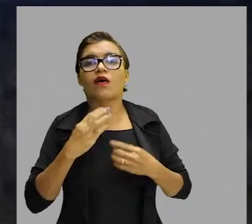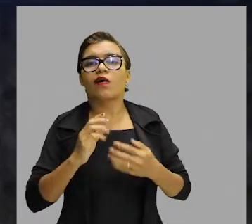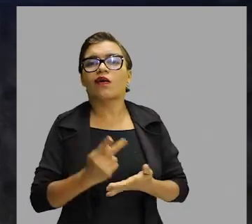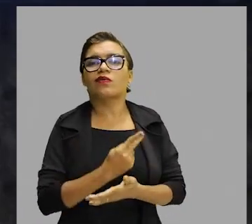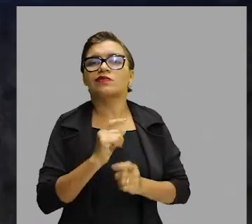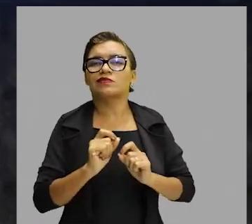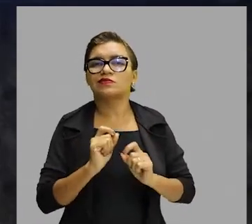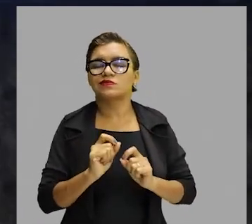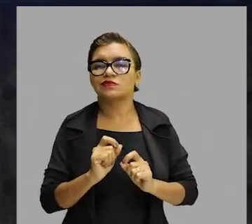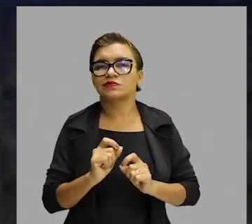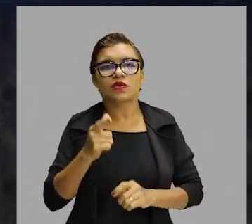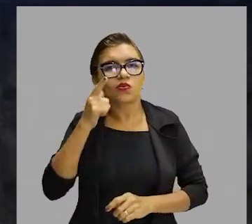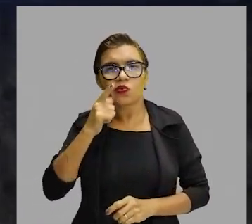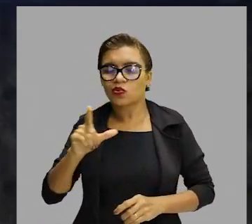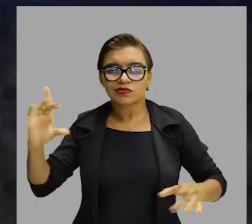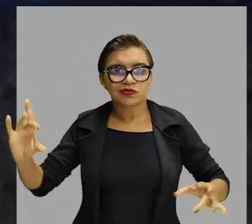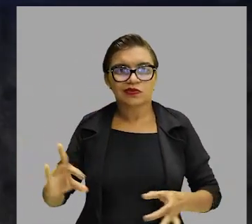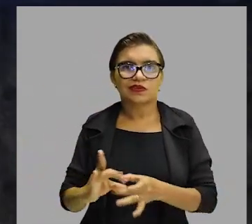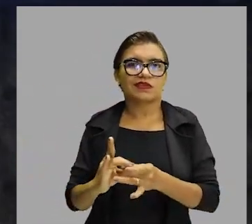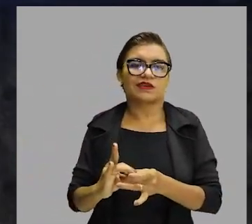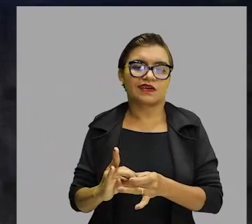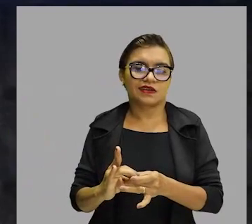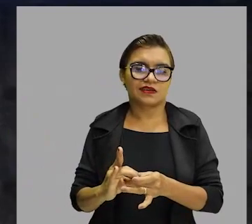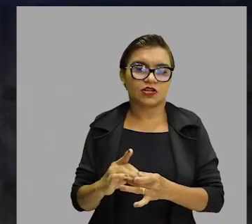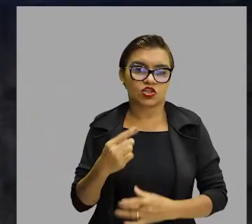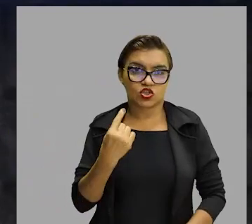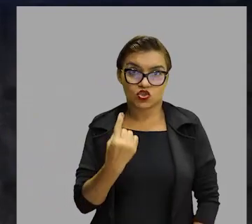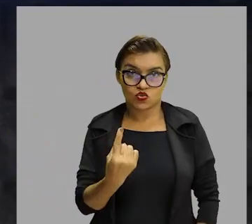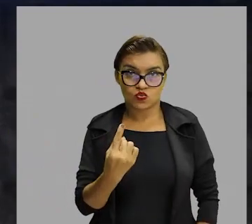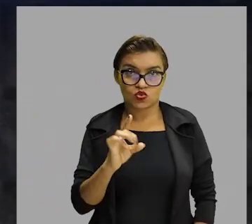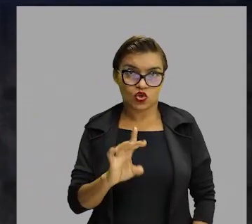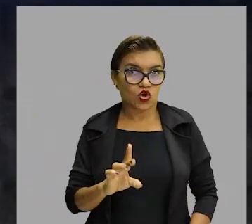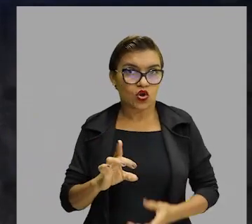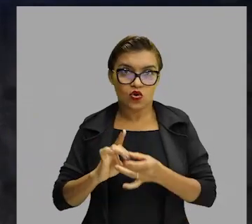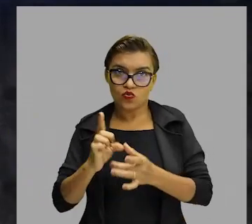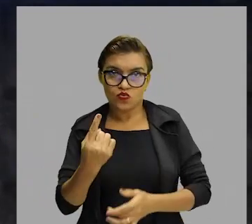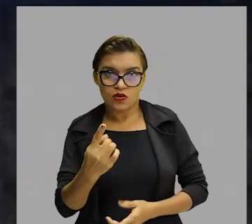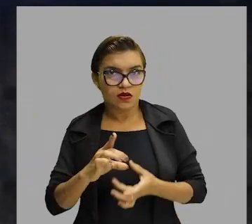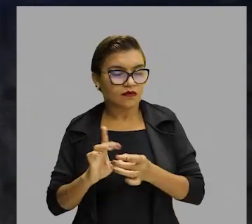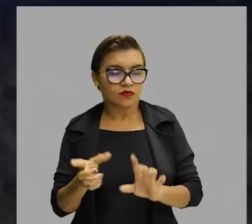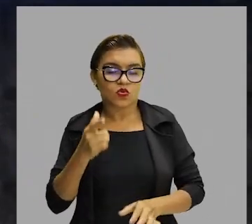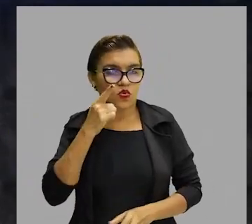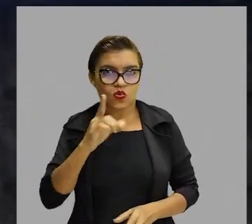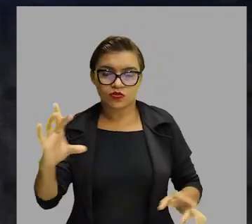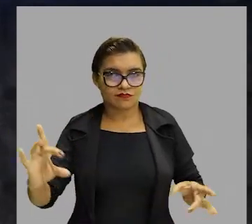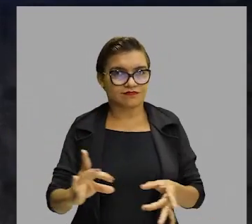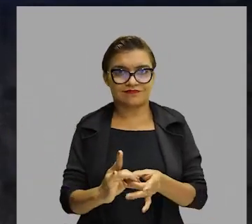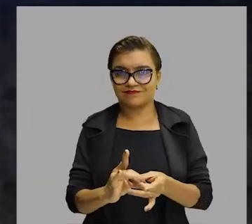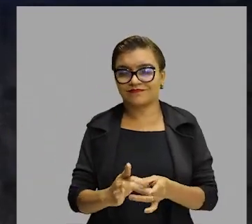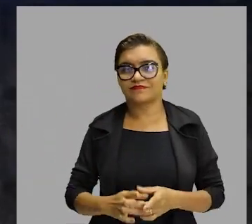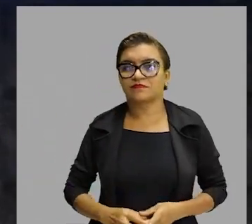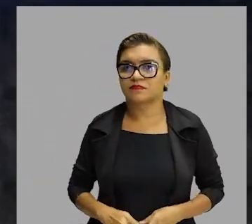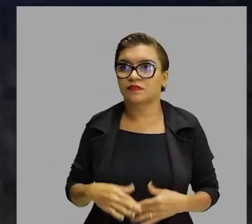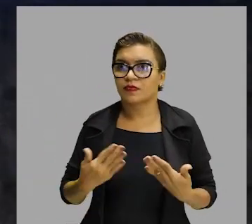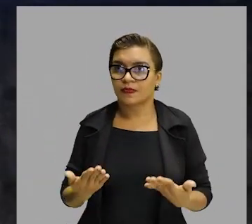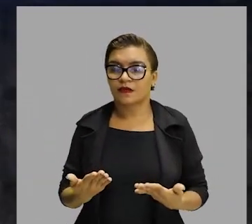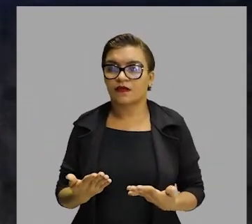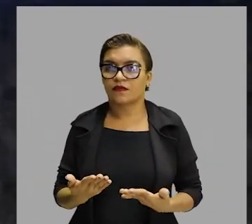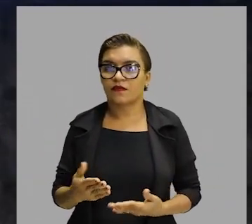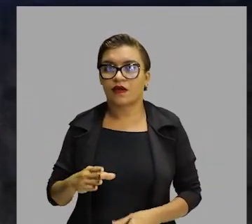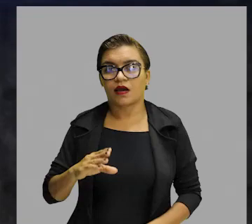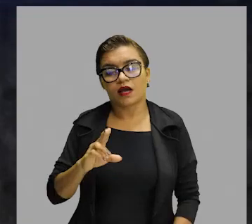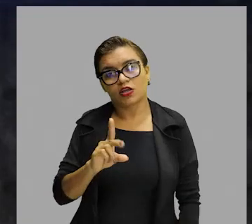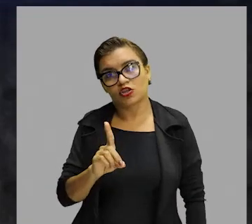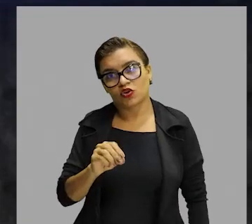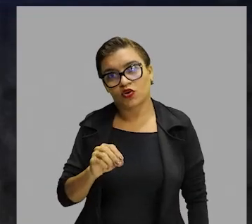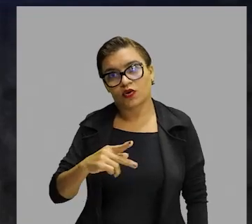certo? Então, eu consigo fazer uma ligação apenas com esse elétron livre. Tá ok? Então, essa é a dopagem